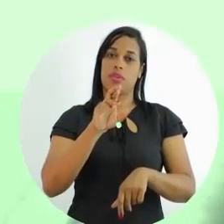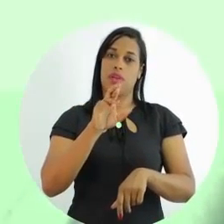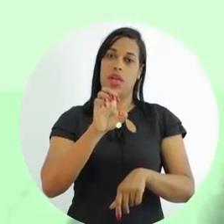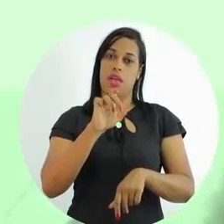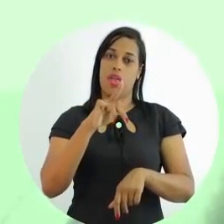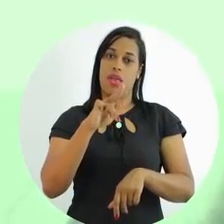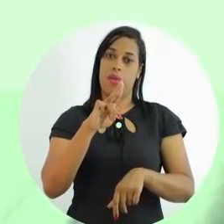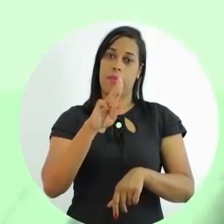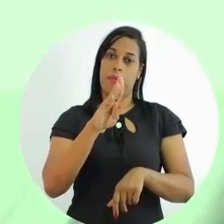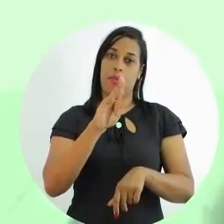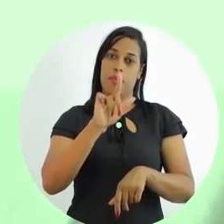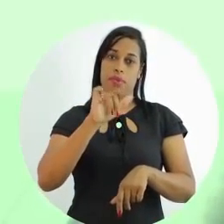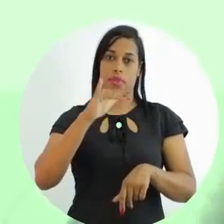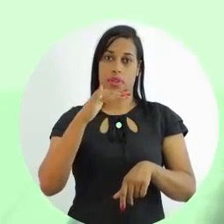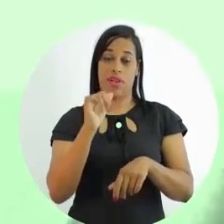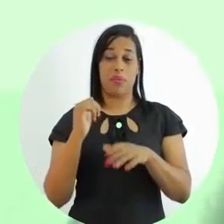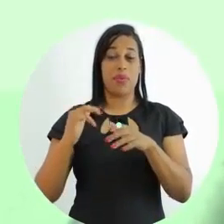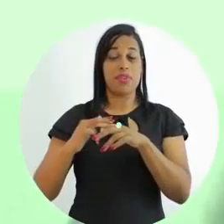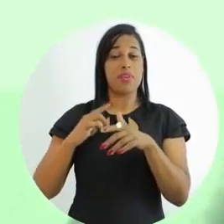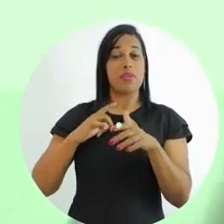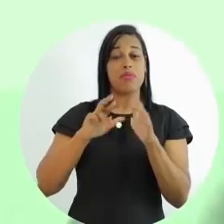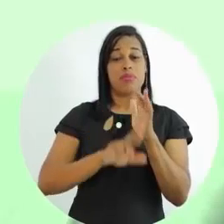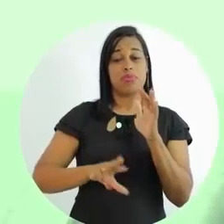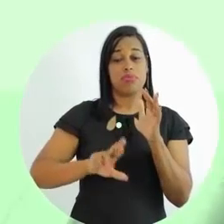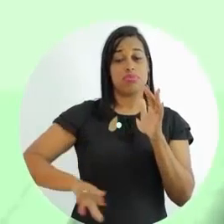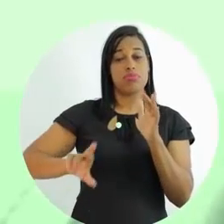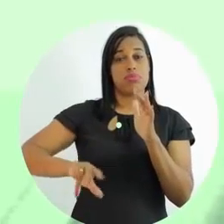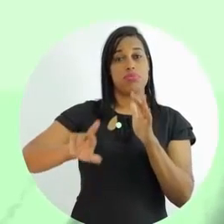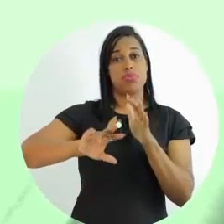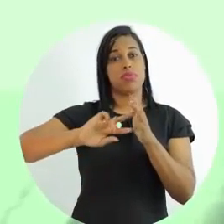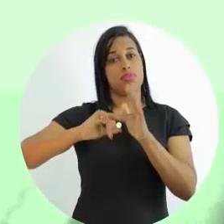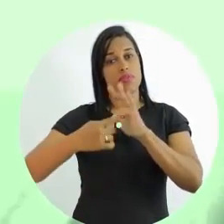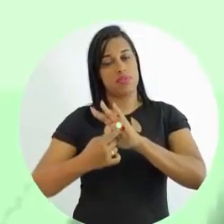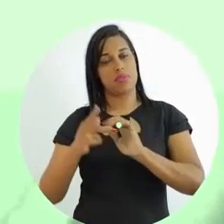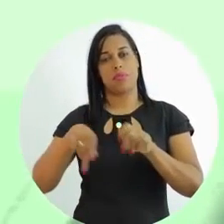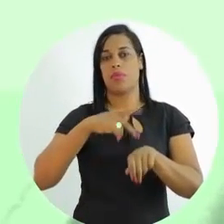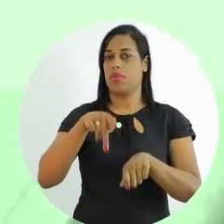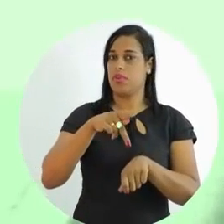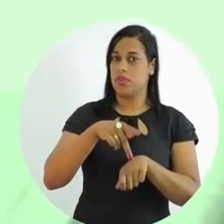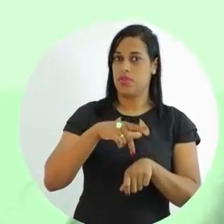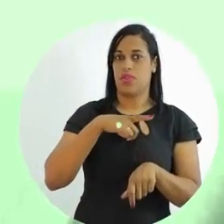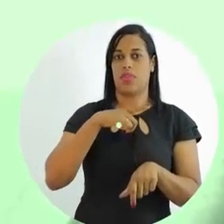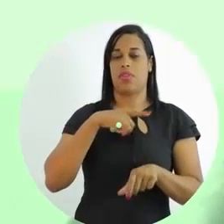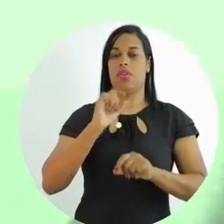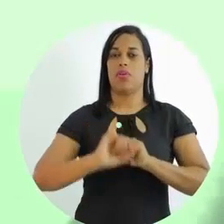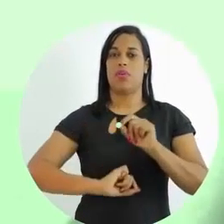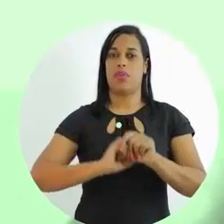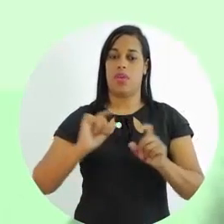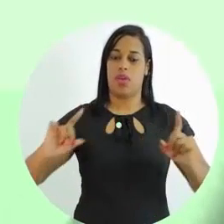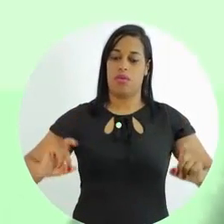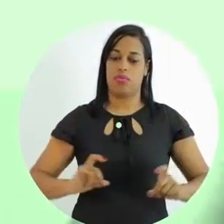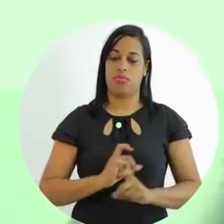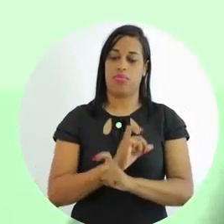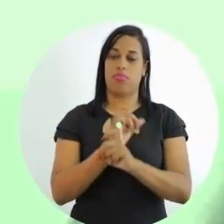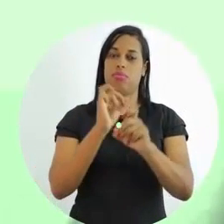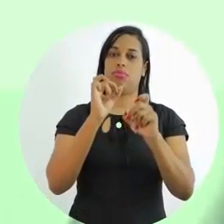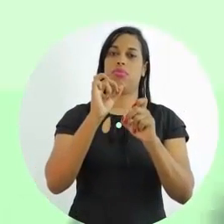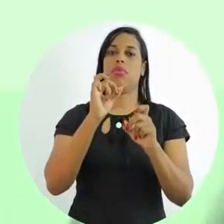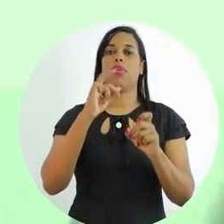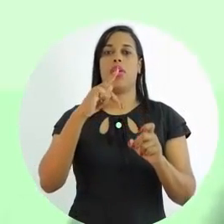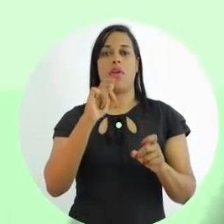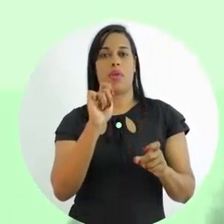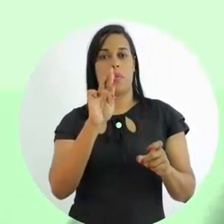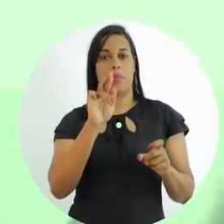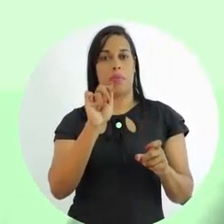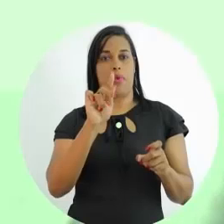período imperial, a gente tem uma série de eventos que são significativos em nosso país. A gente tem a Guerra do Paraguai,